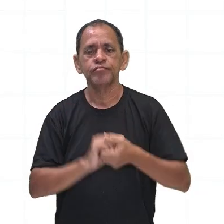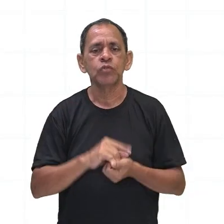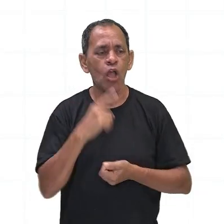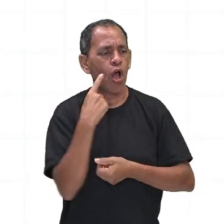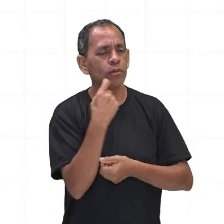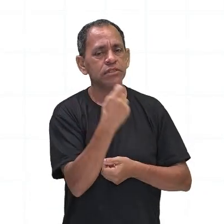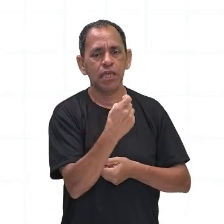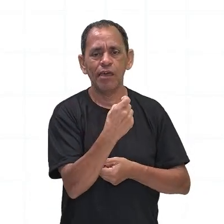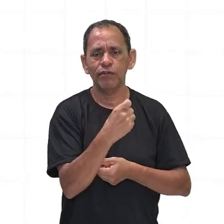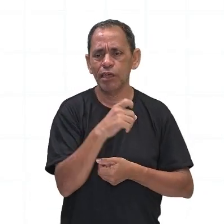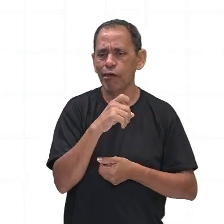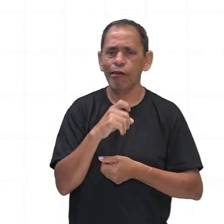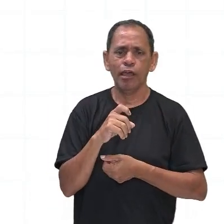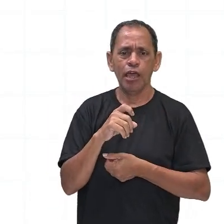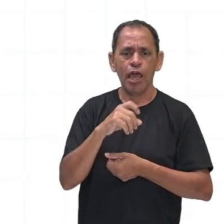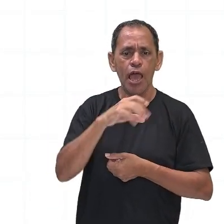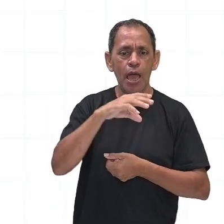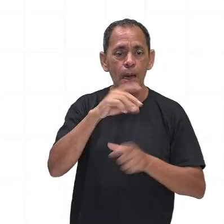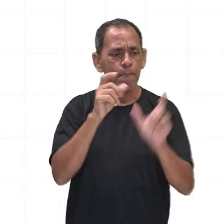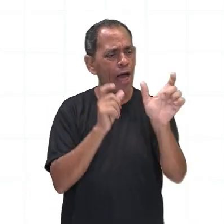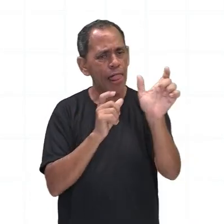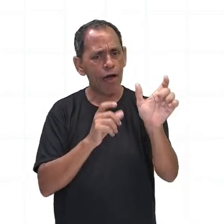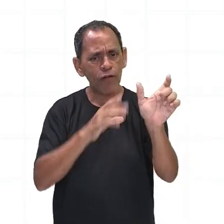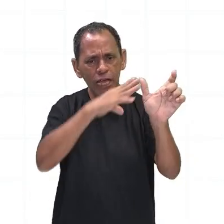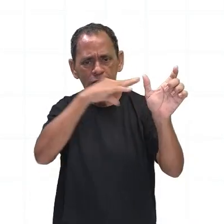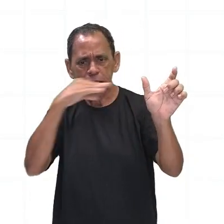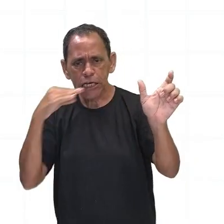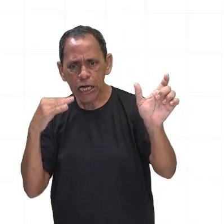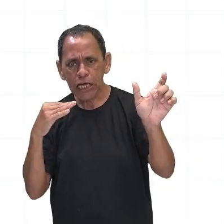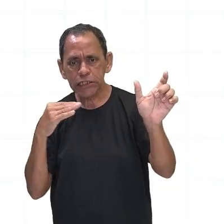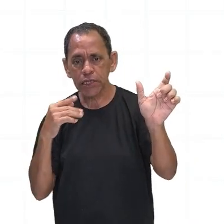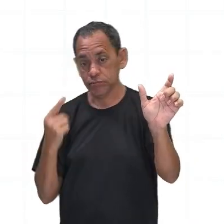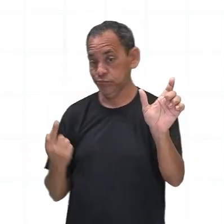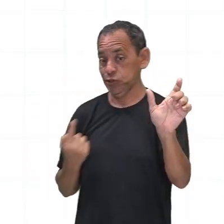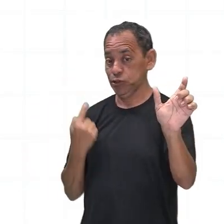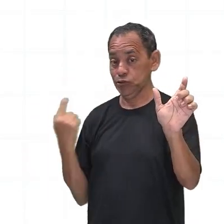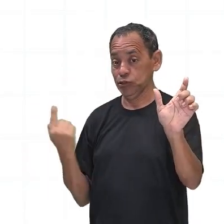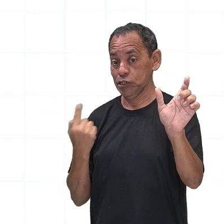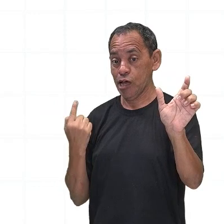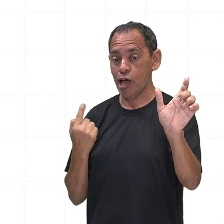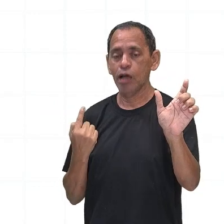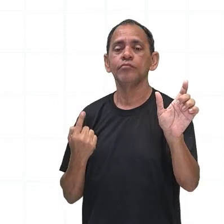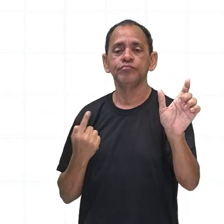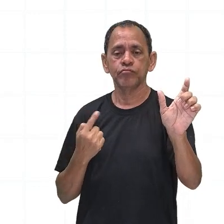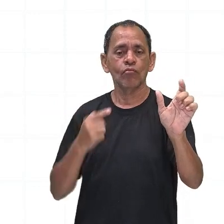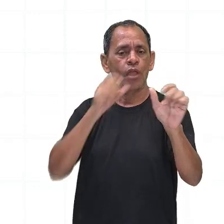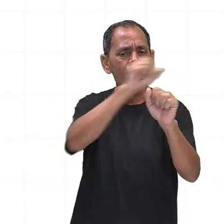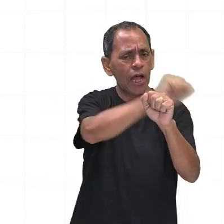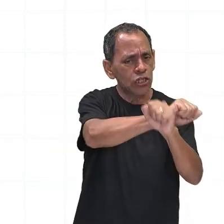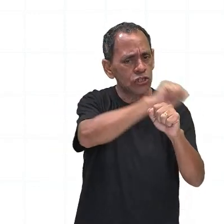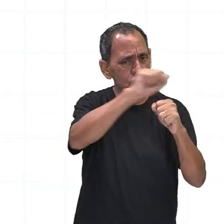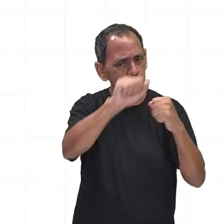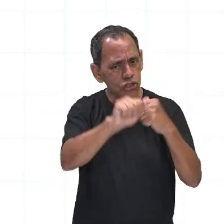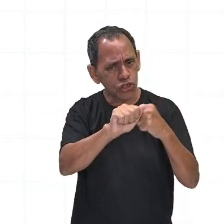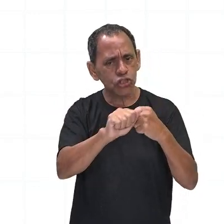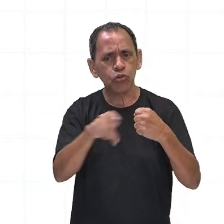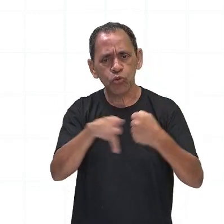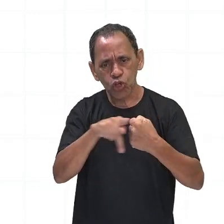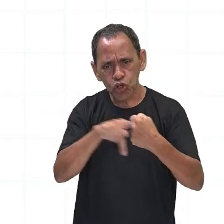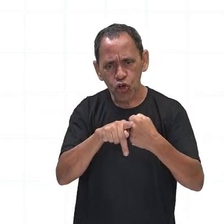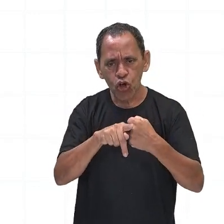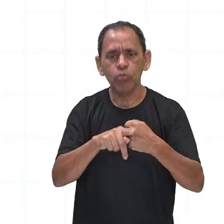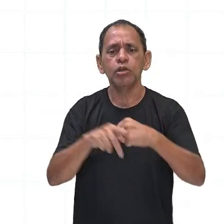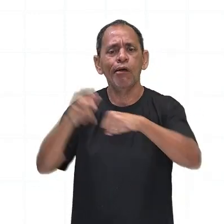no singular, certo? Então, percebam que o artigo, o pronome e o adjetivo também estão no singular. Olha só,